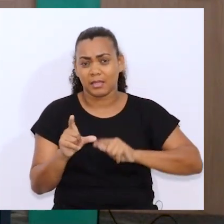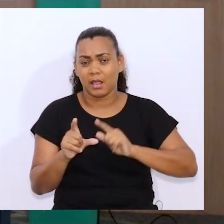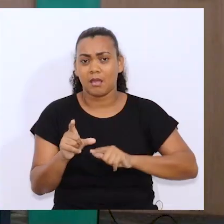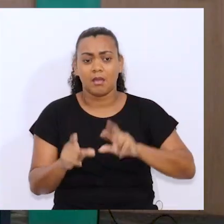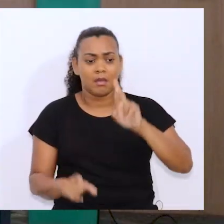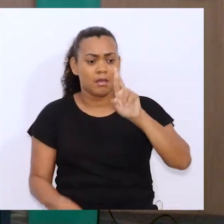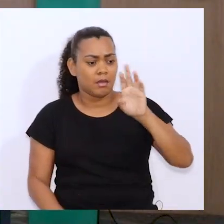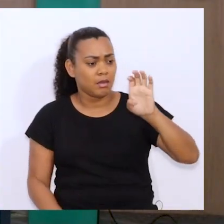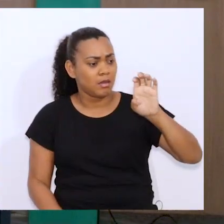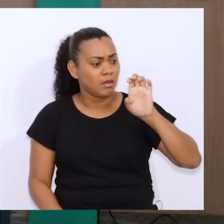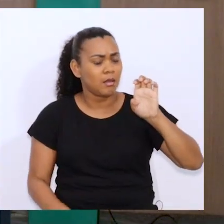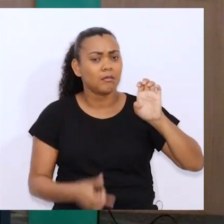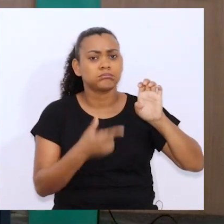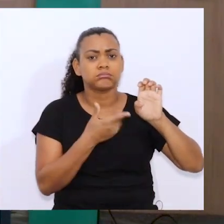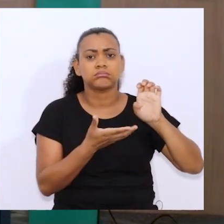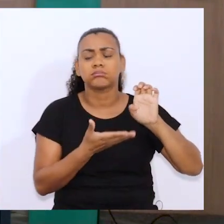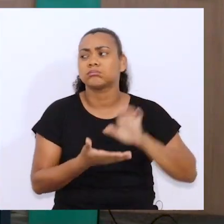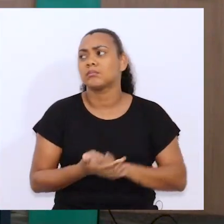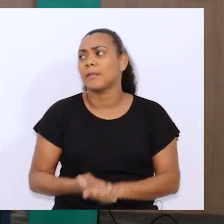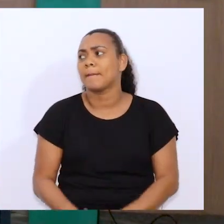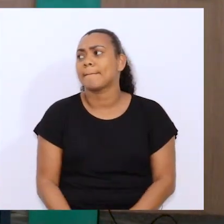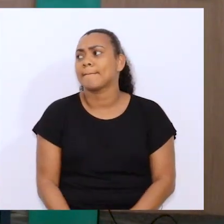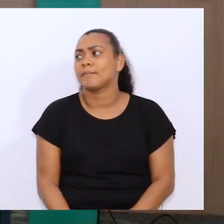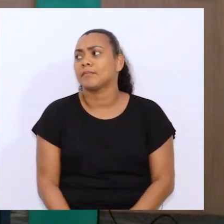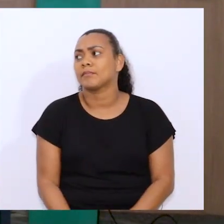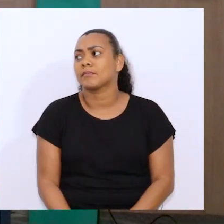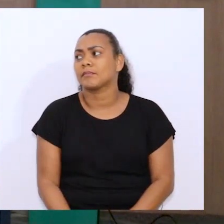Ré. Qual a letra que estamos ouvindo? É.